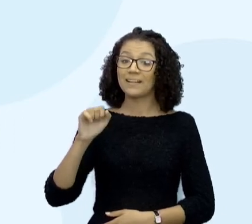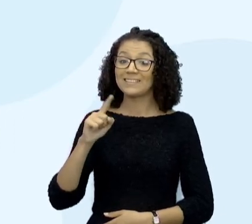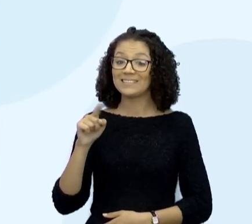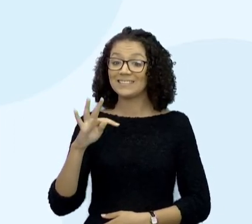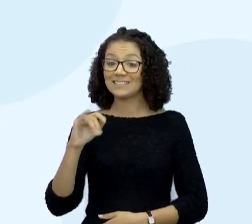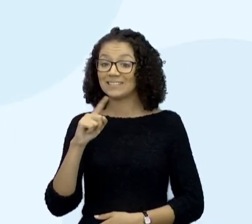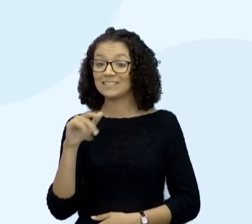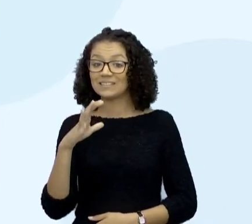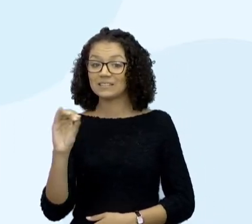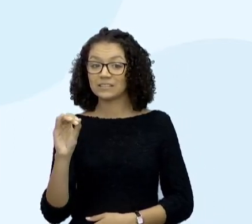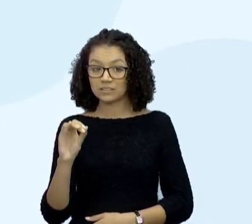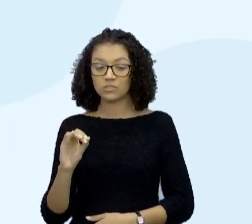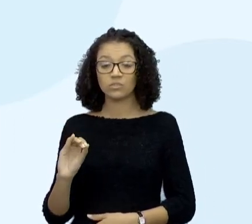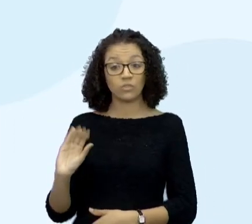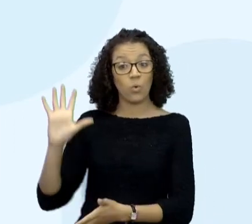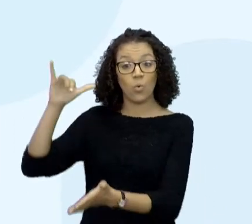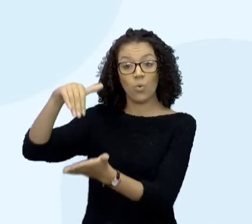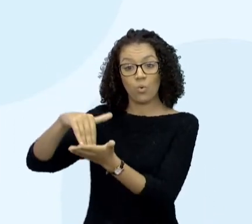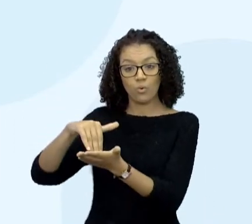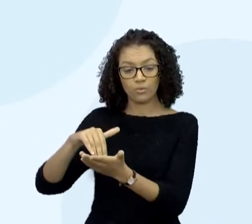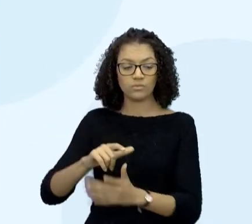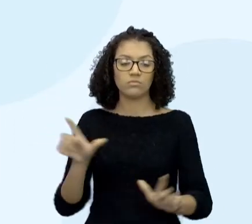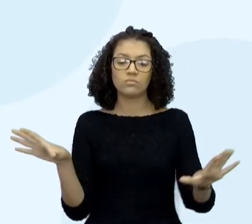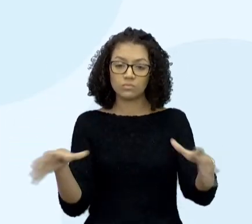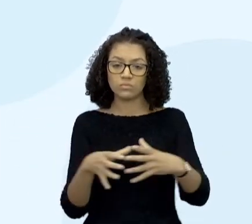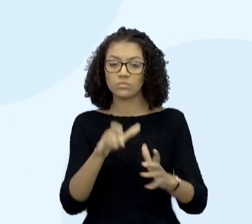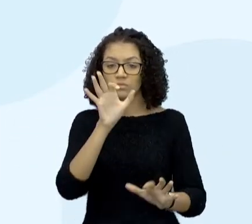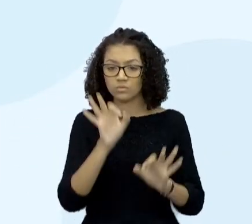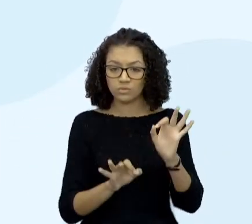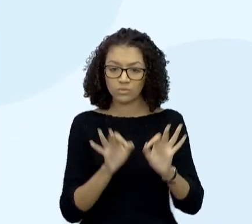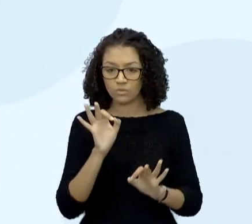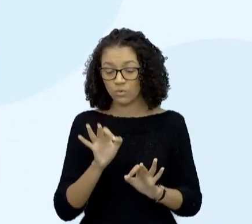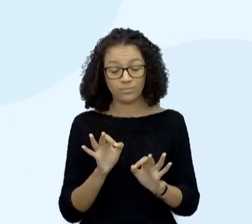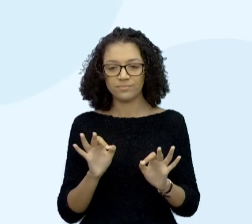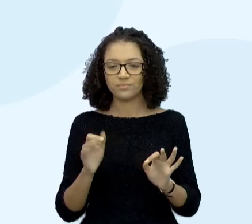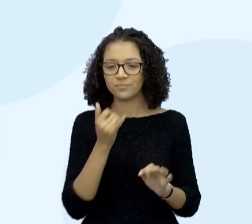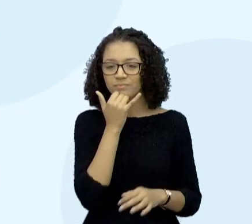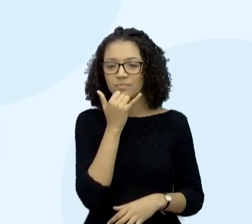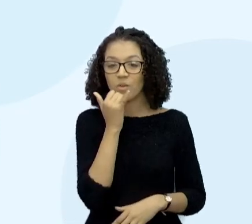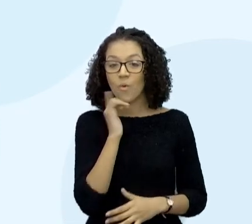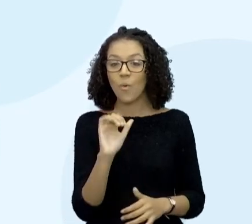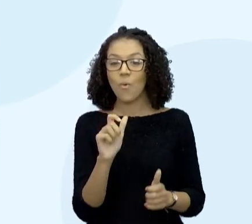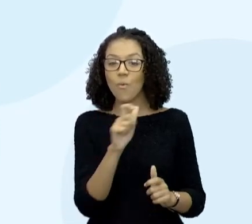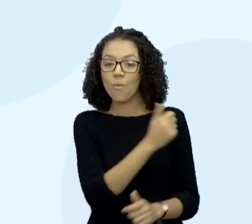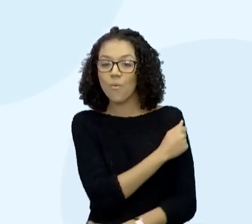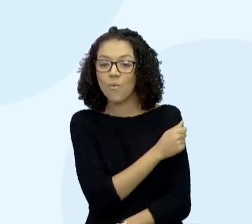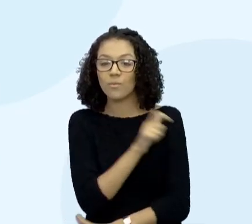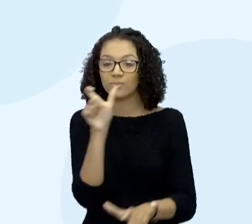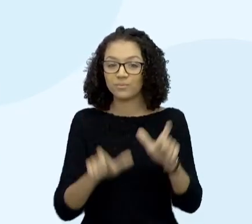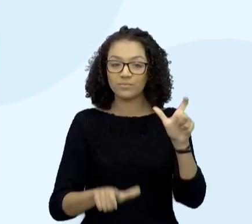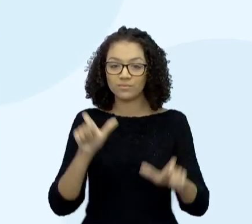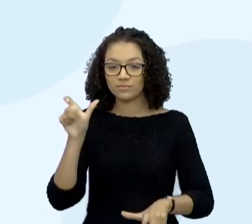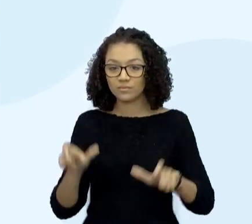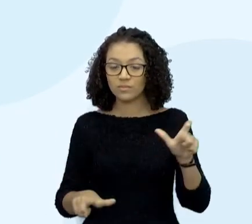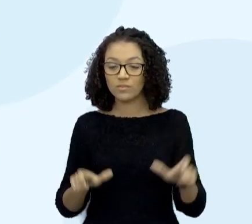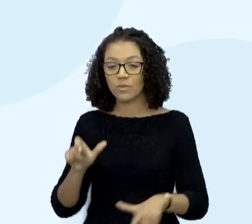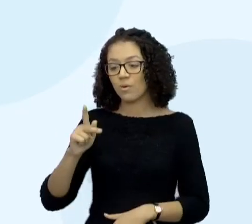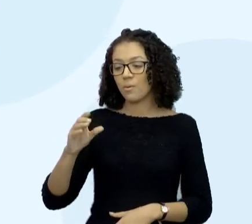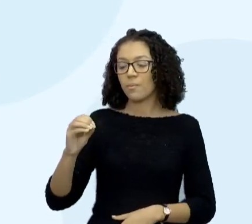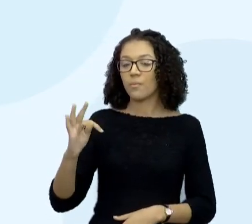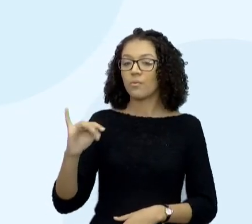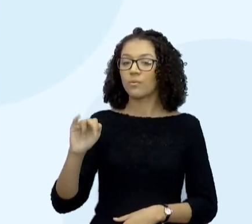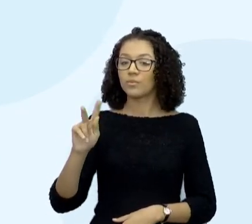última etapa, organize com os estudantes a apresentação de um cartaz ou portfólio virtual com o problema